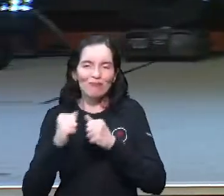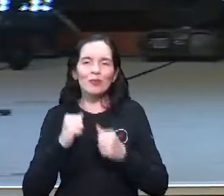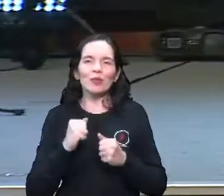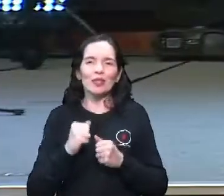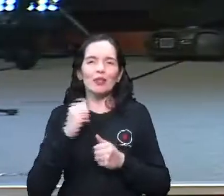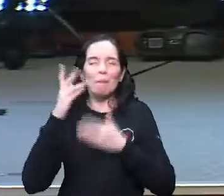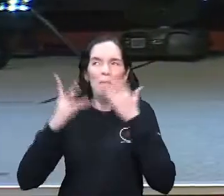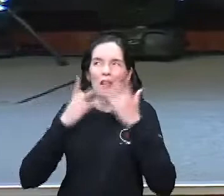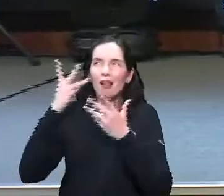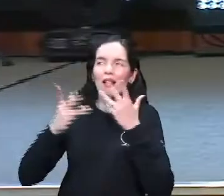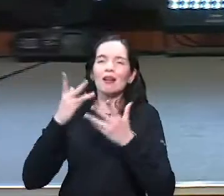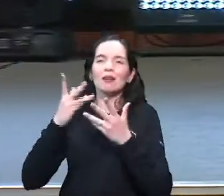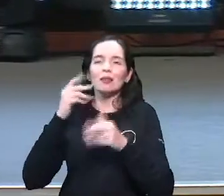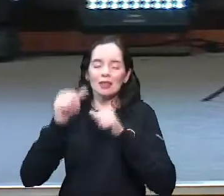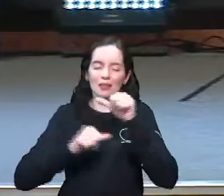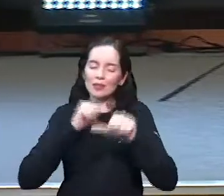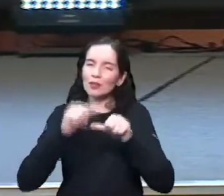realidade.